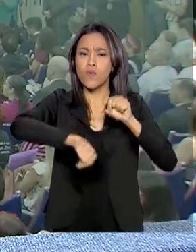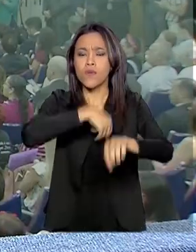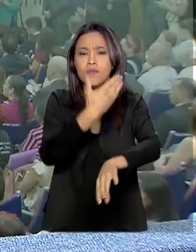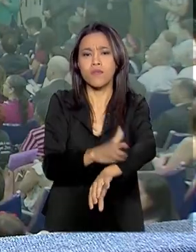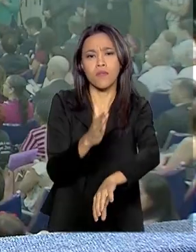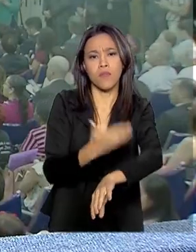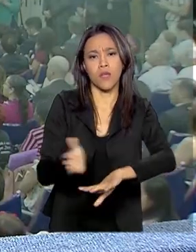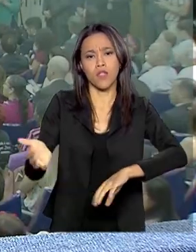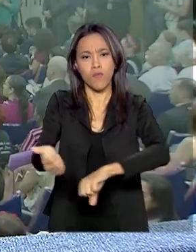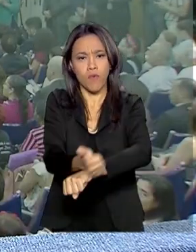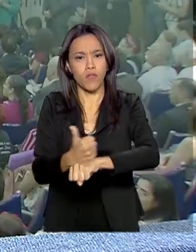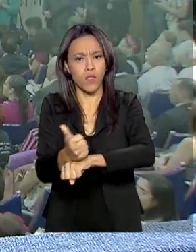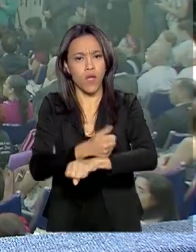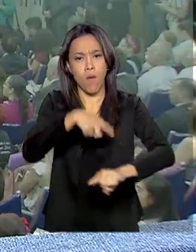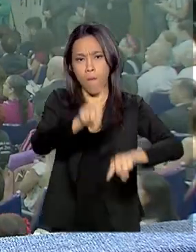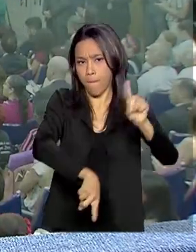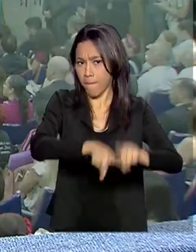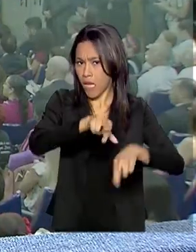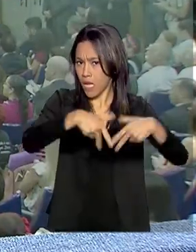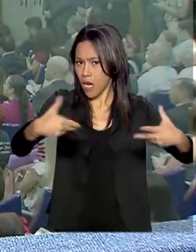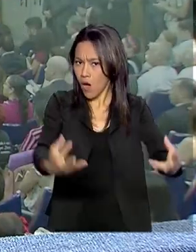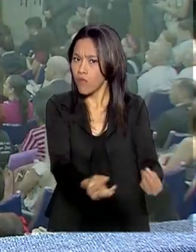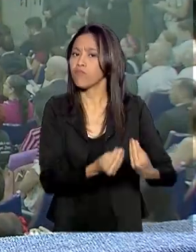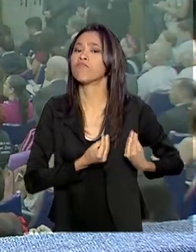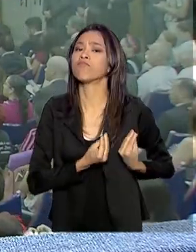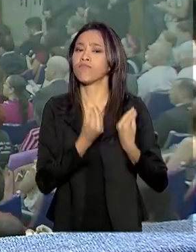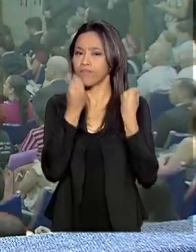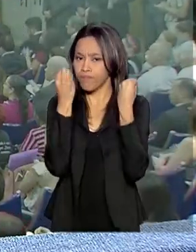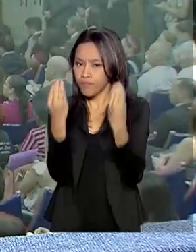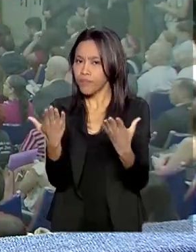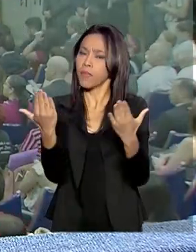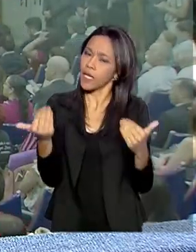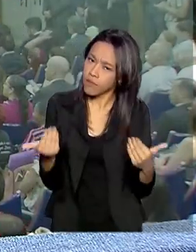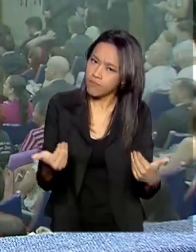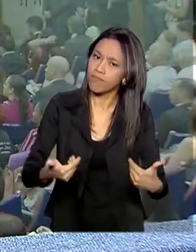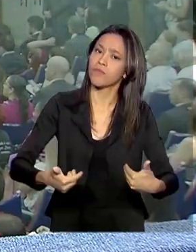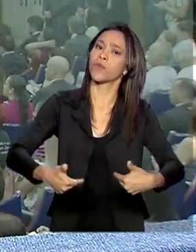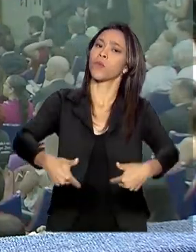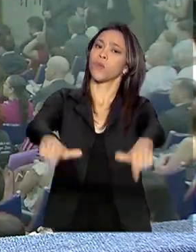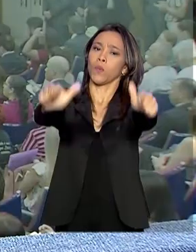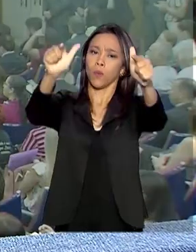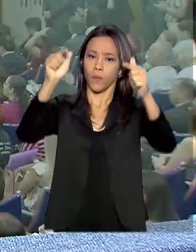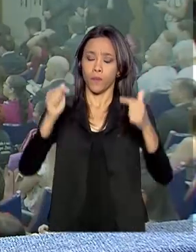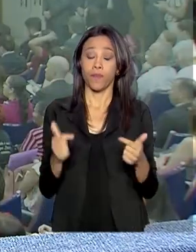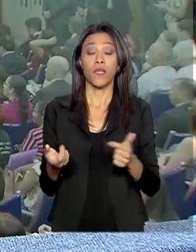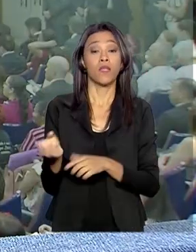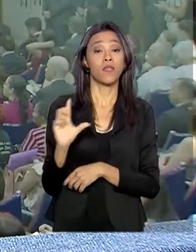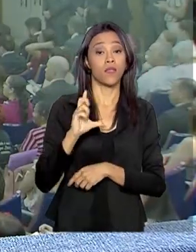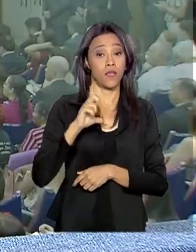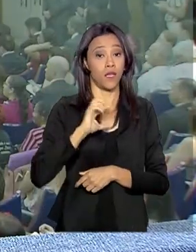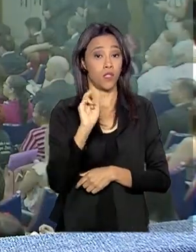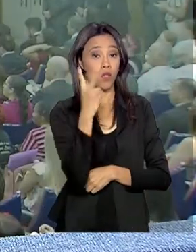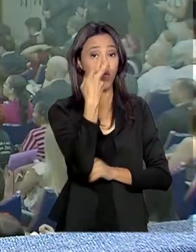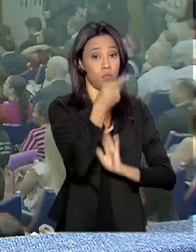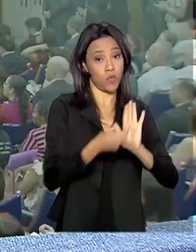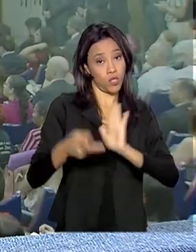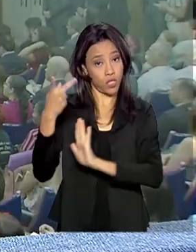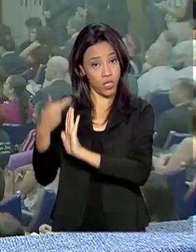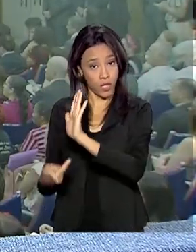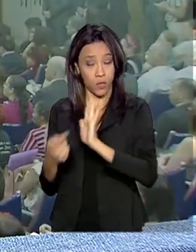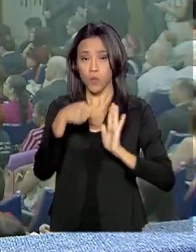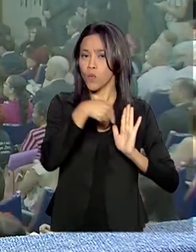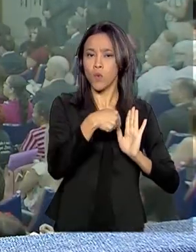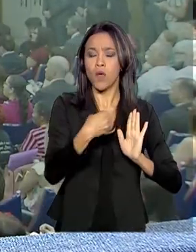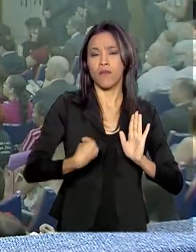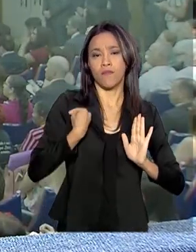e todos os materiais necessários para que desenvolvam essas atividades. O programa alia dois projetos, o Vida Saudável da